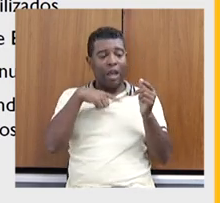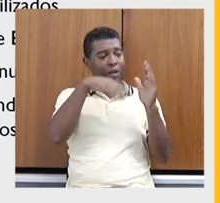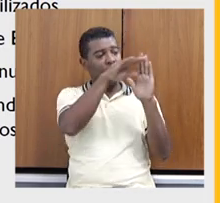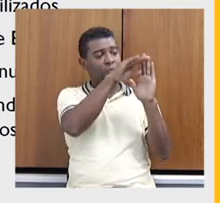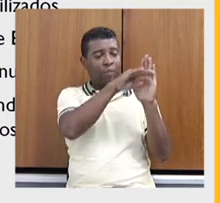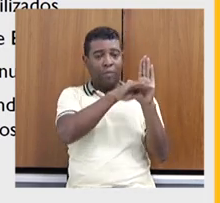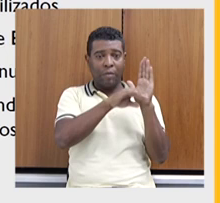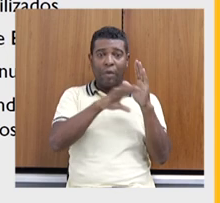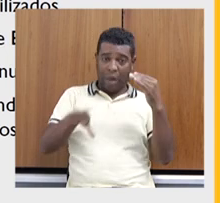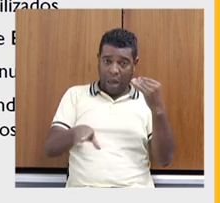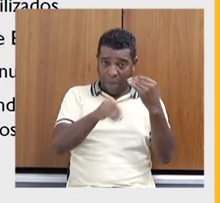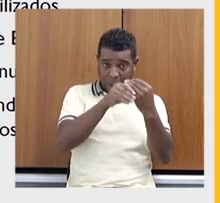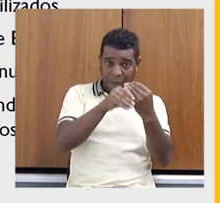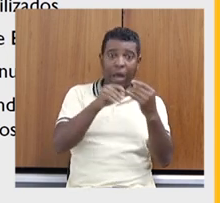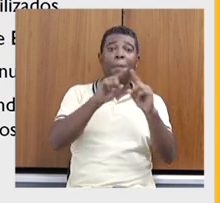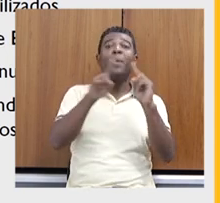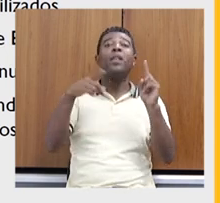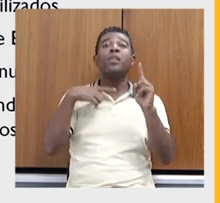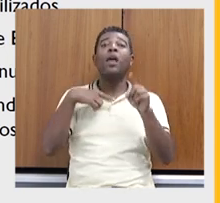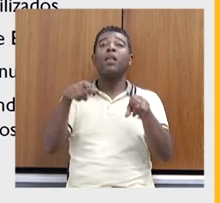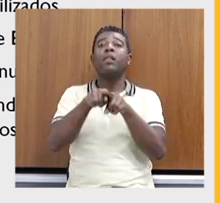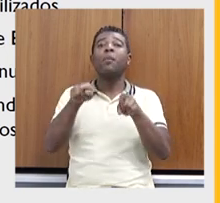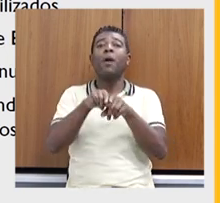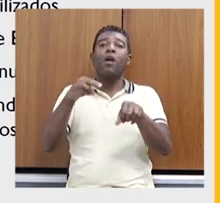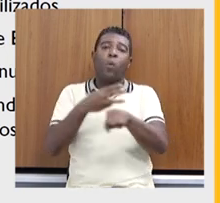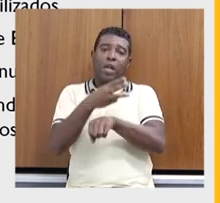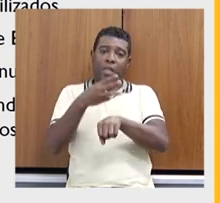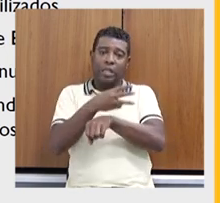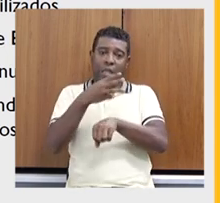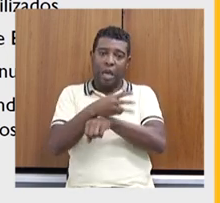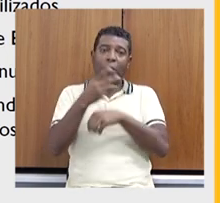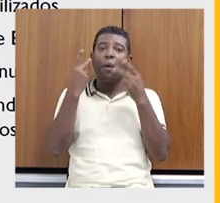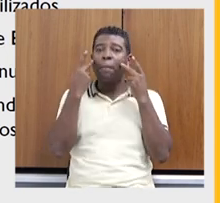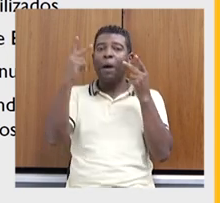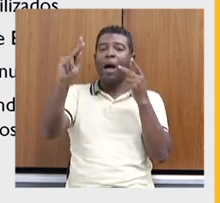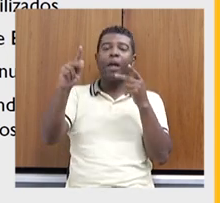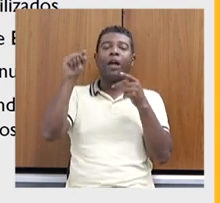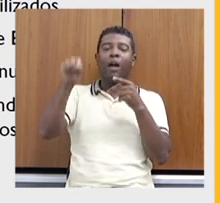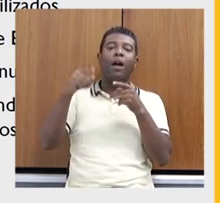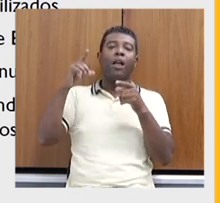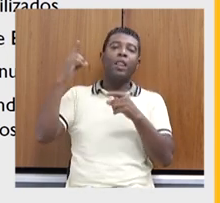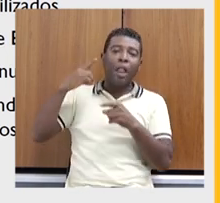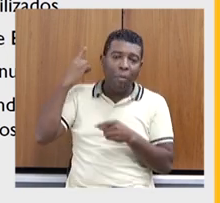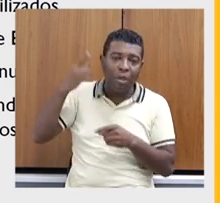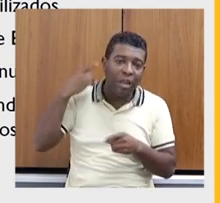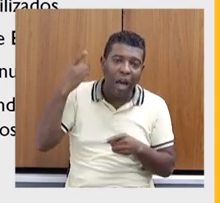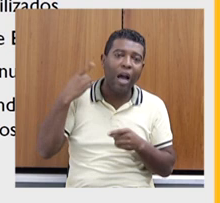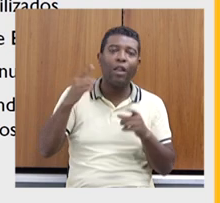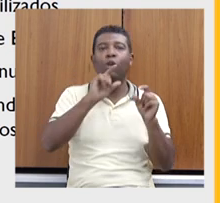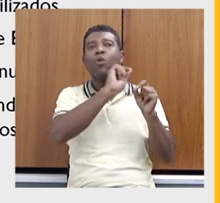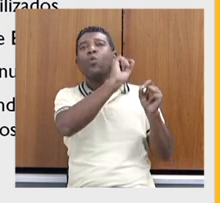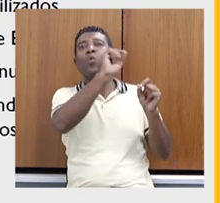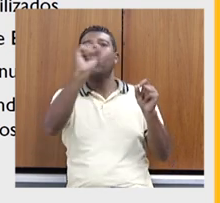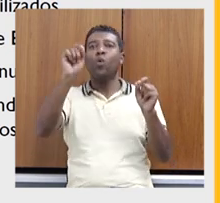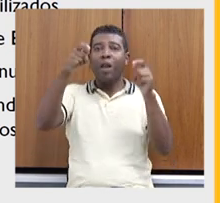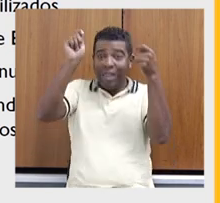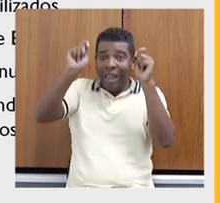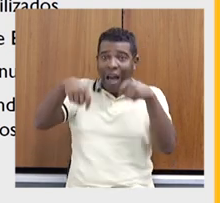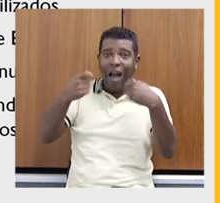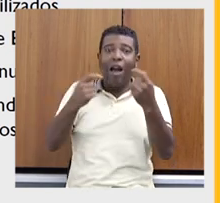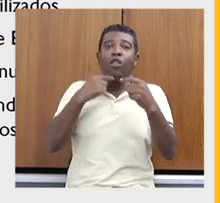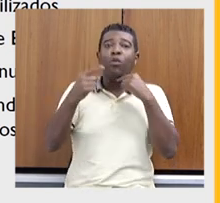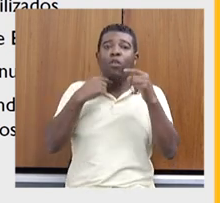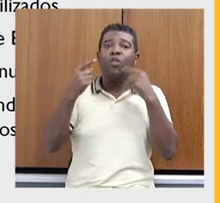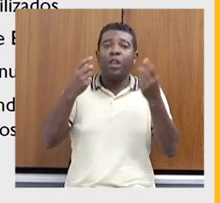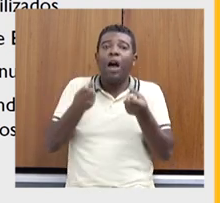WhatsApp disponível na Secretaria de Governo para que os deputados e as suas assessorias possam também tirar as suas dúvidas em relação às suas